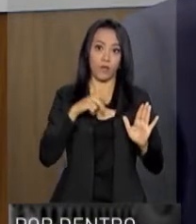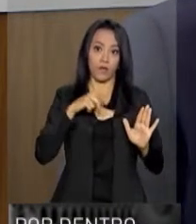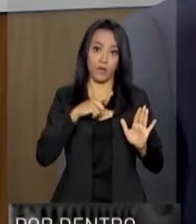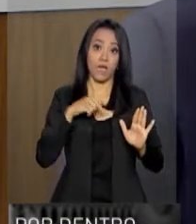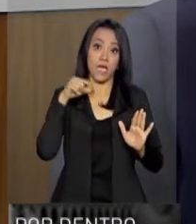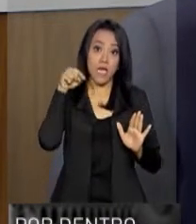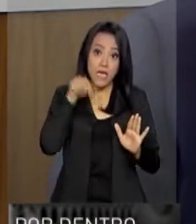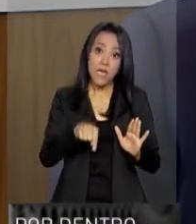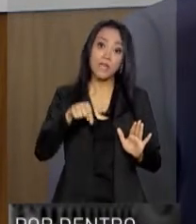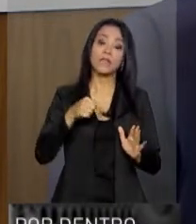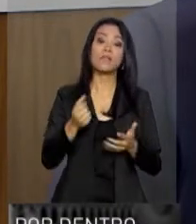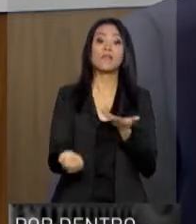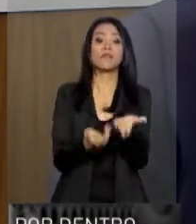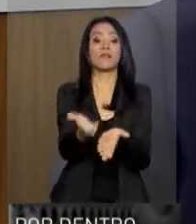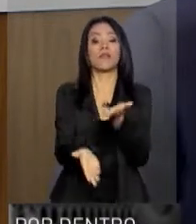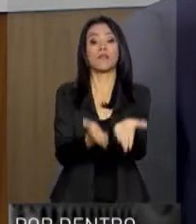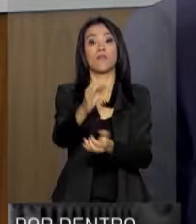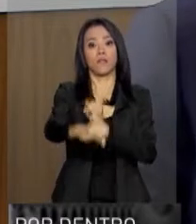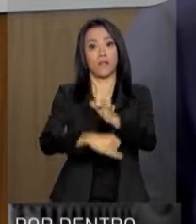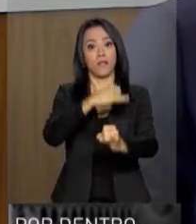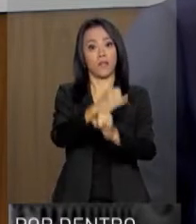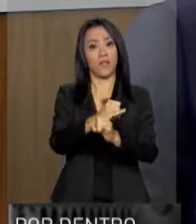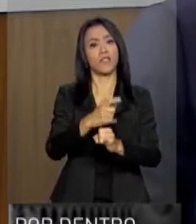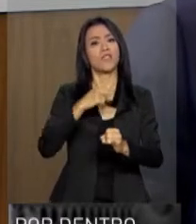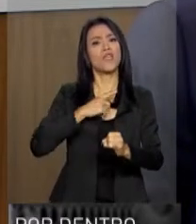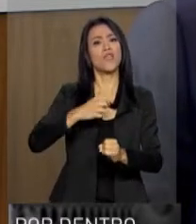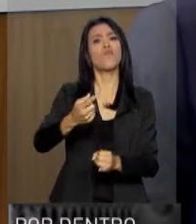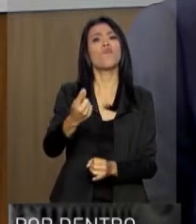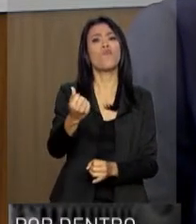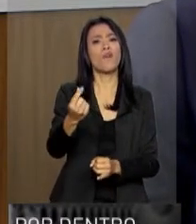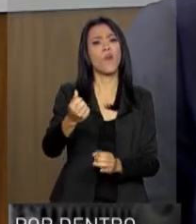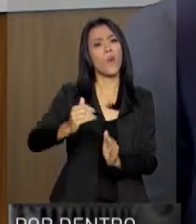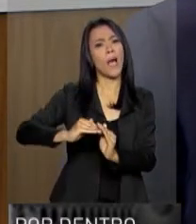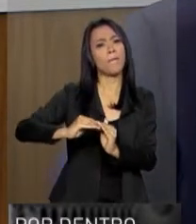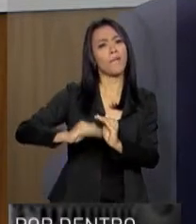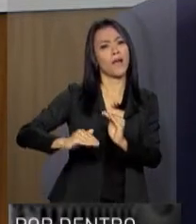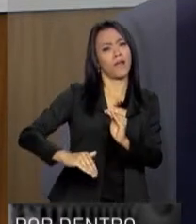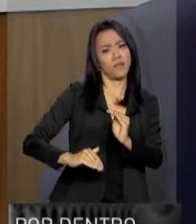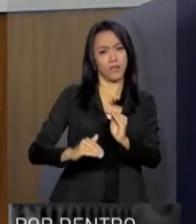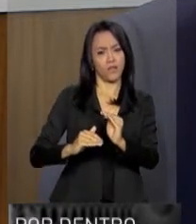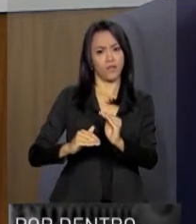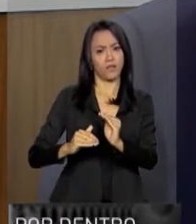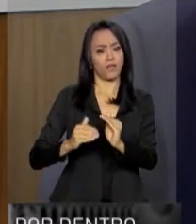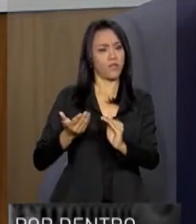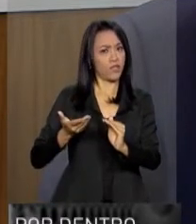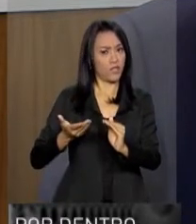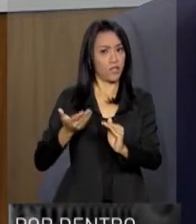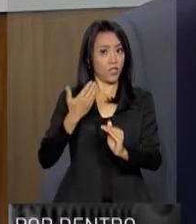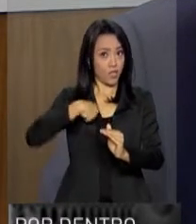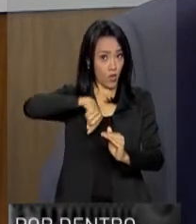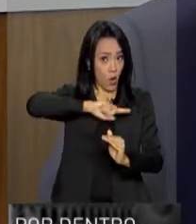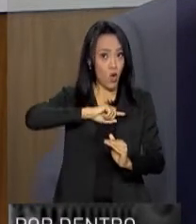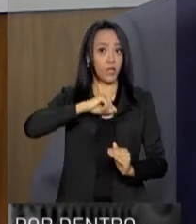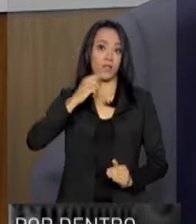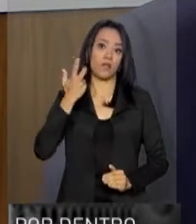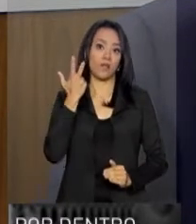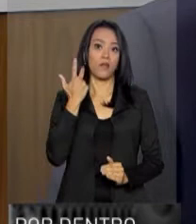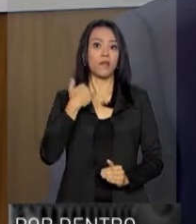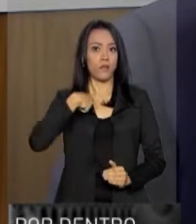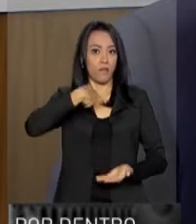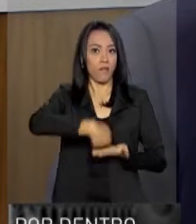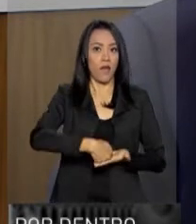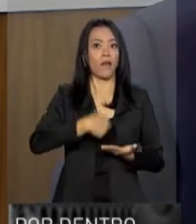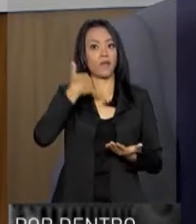serviço ele tem um valor bem abaixo daquela taxa aquela tarifa que nós usuários comuns à telefonia celular